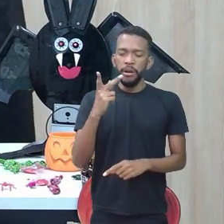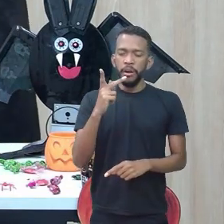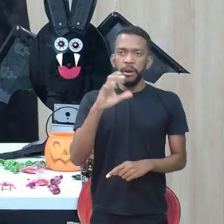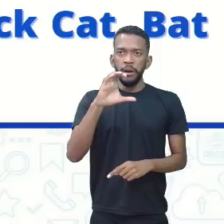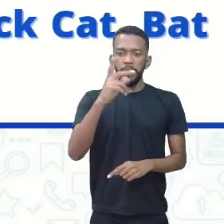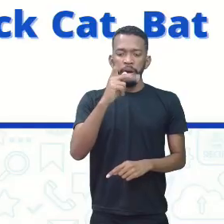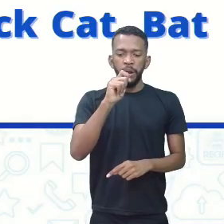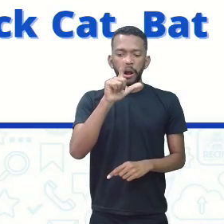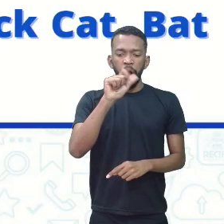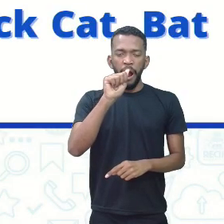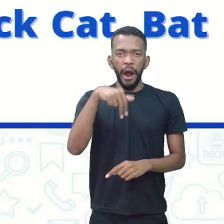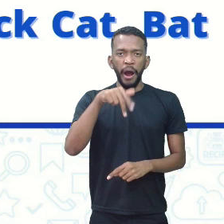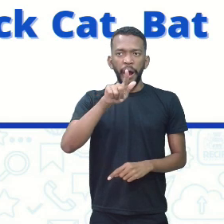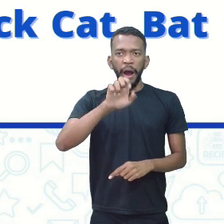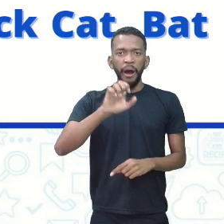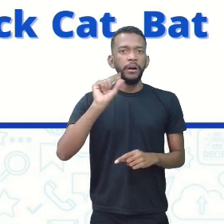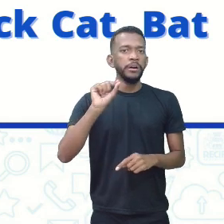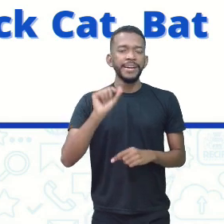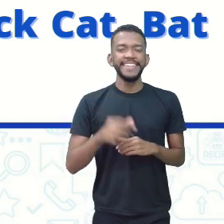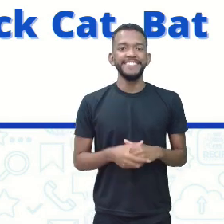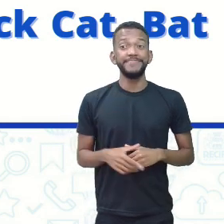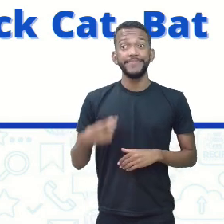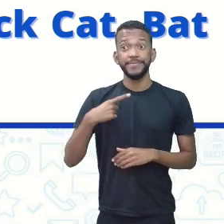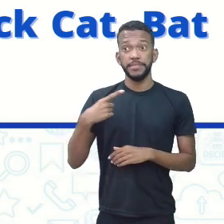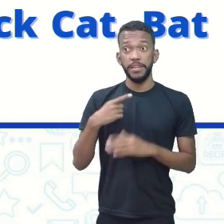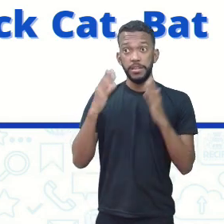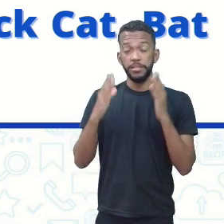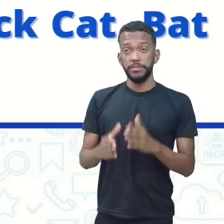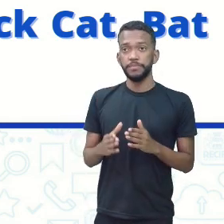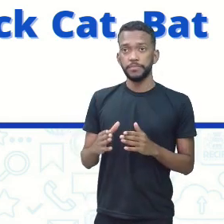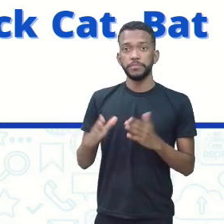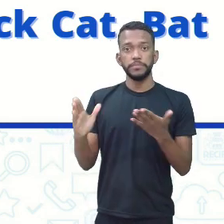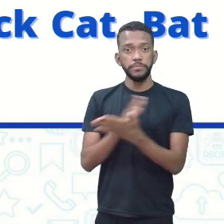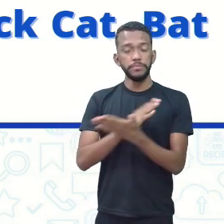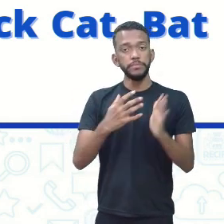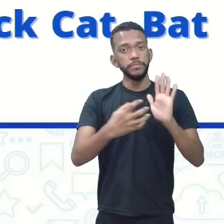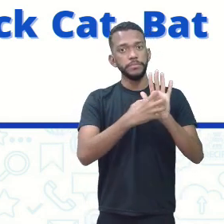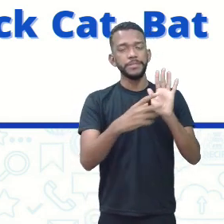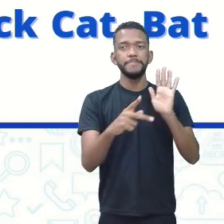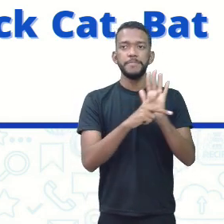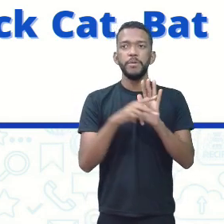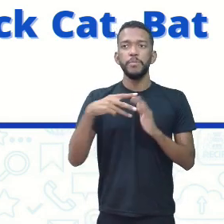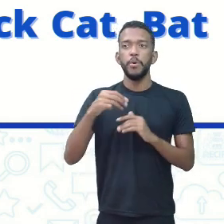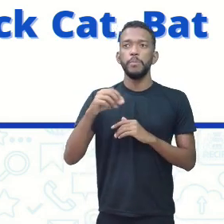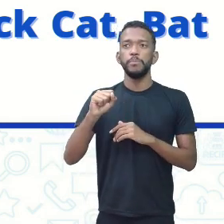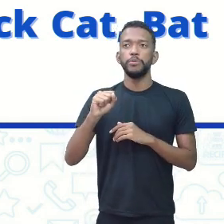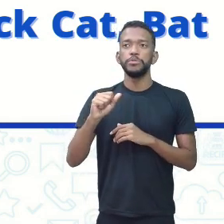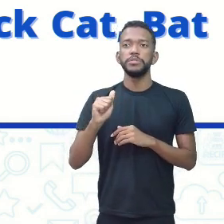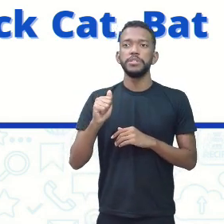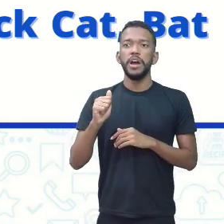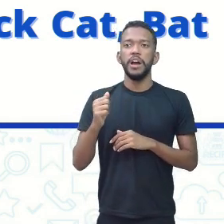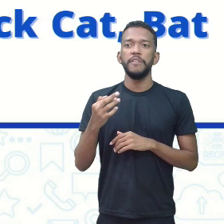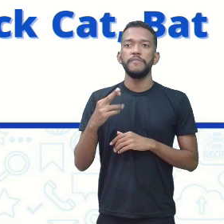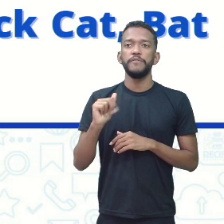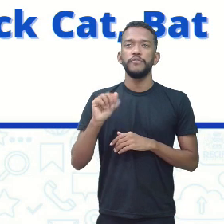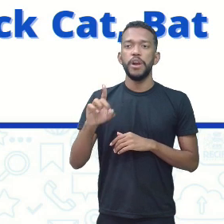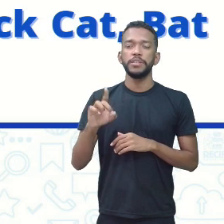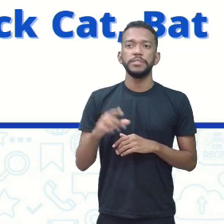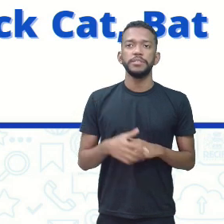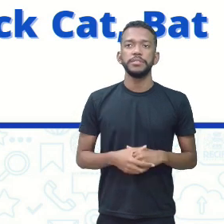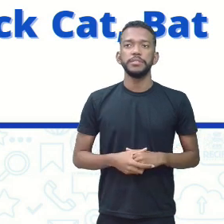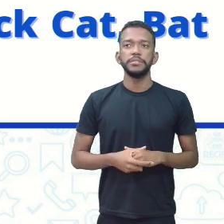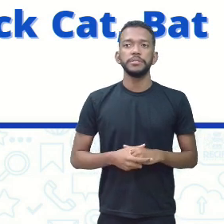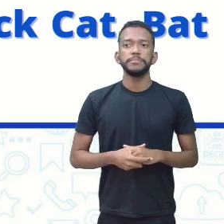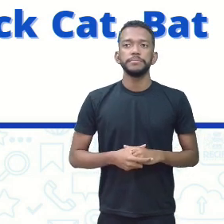assim, ó. Answer in English. Which of these symbols are you most afraid and why?